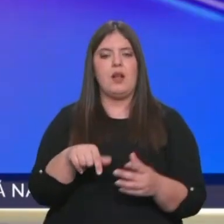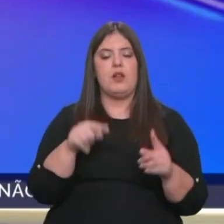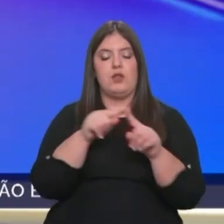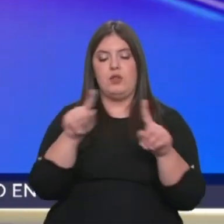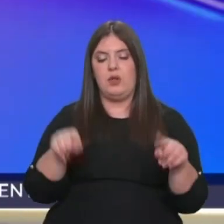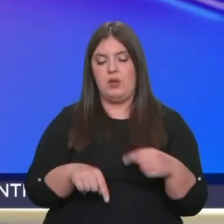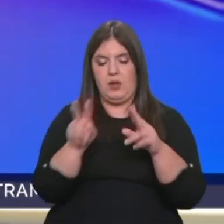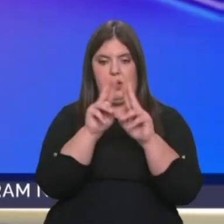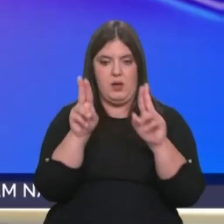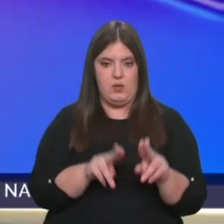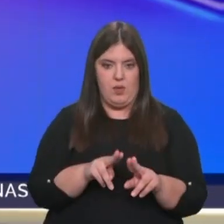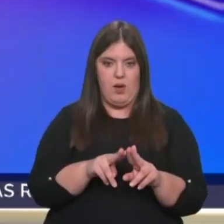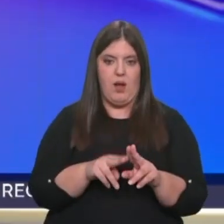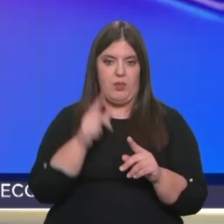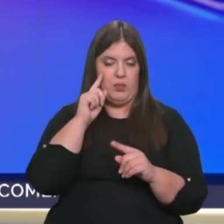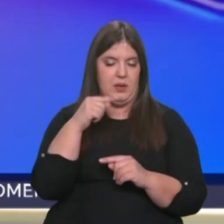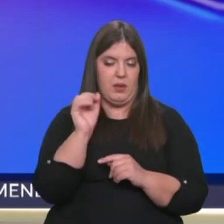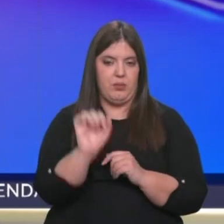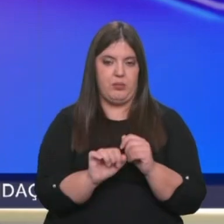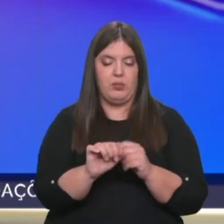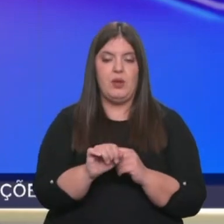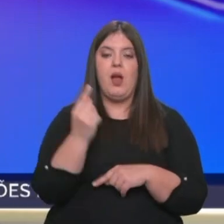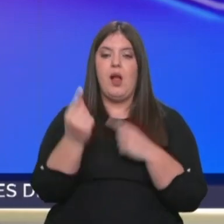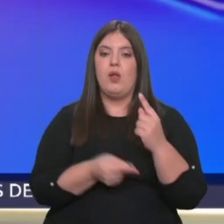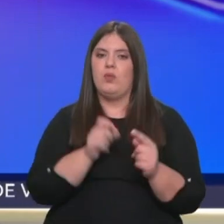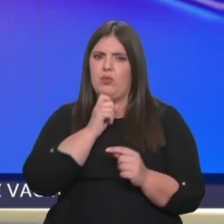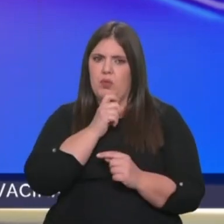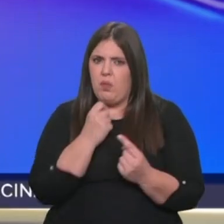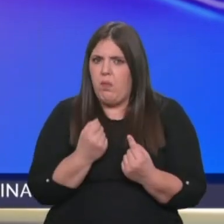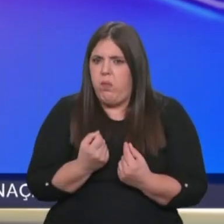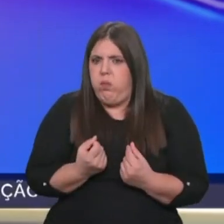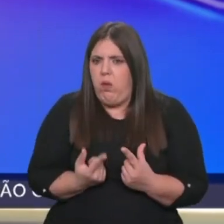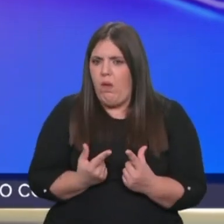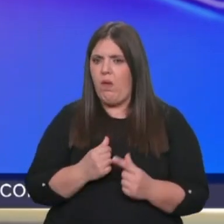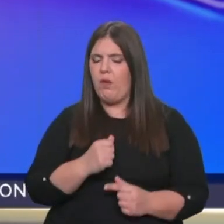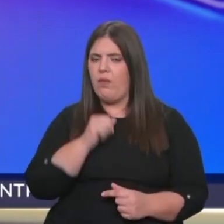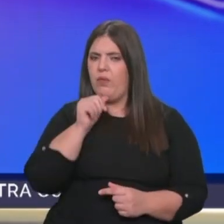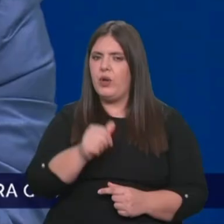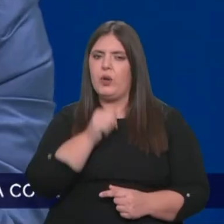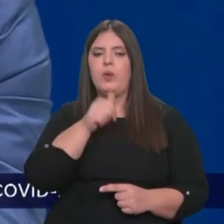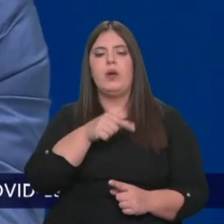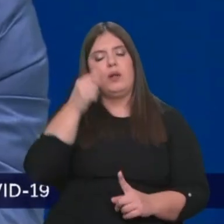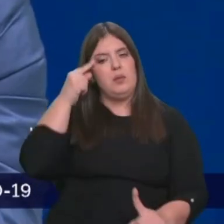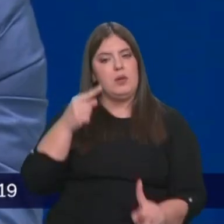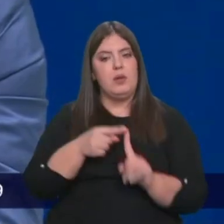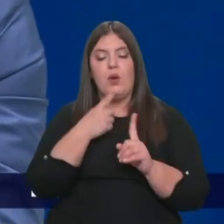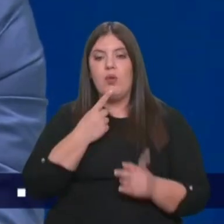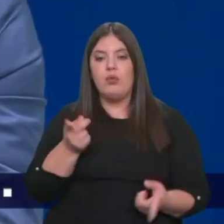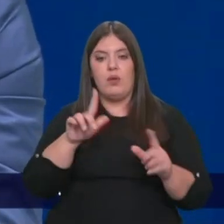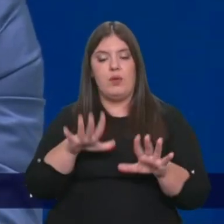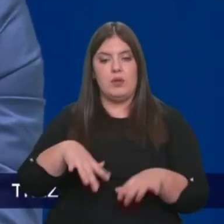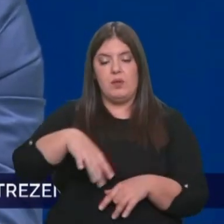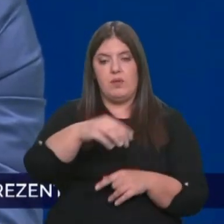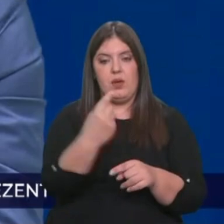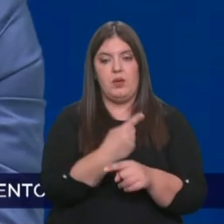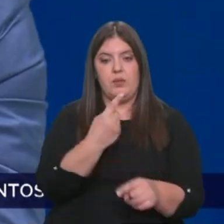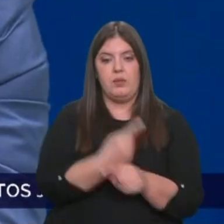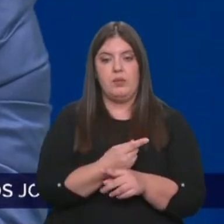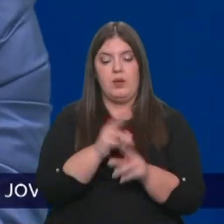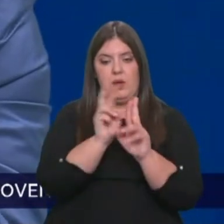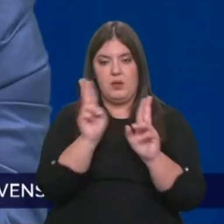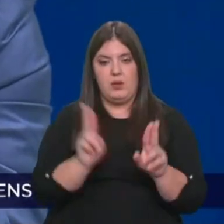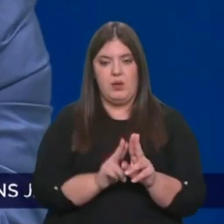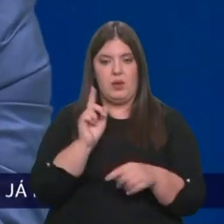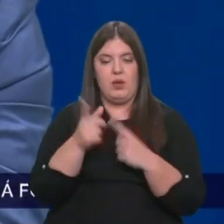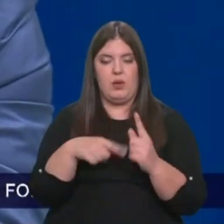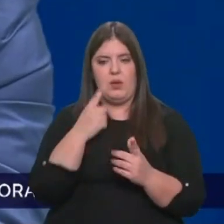Espacial Internacional e algumas são bastante improváveis. Sim, são frequentes estas missões de reabastecimento da Estação Espacial Internacional. De vez em quando